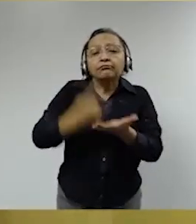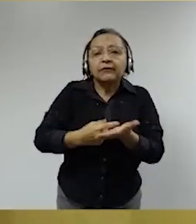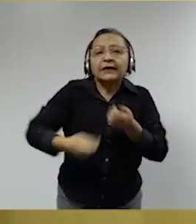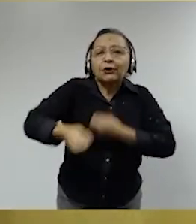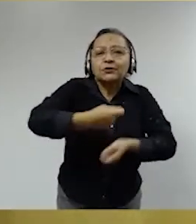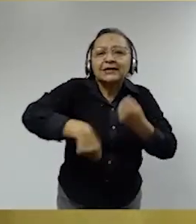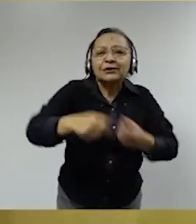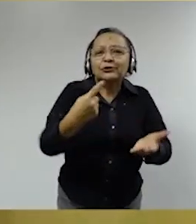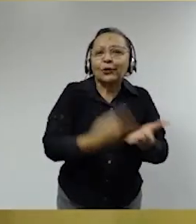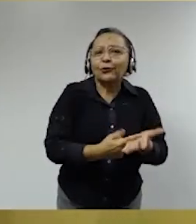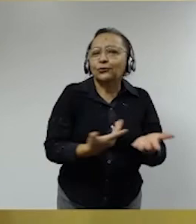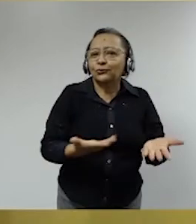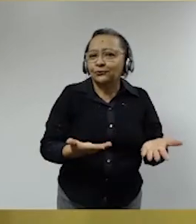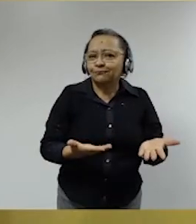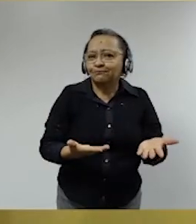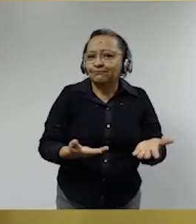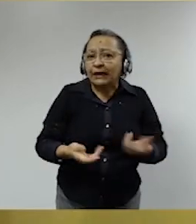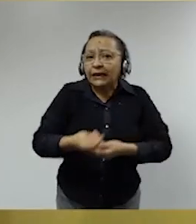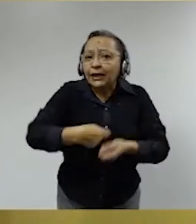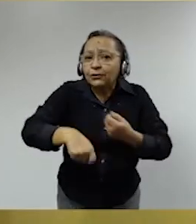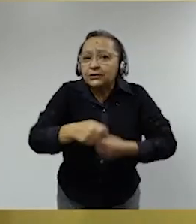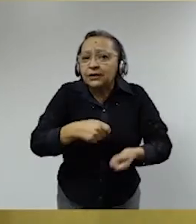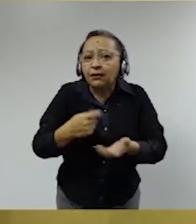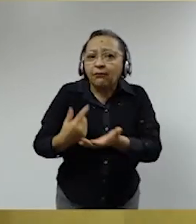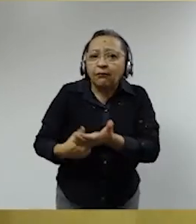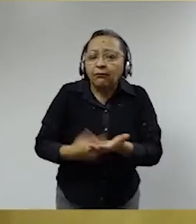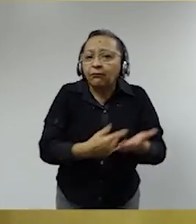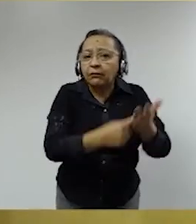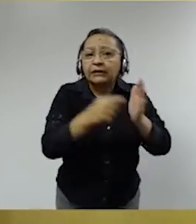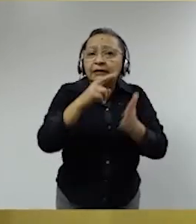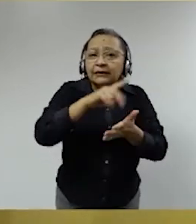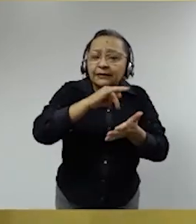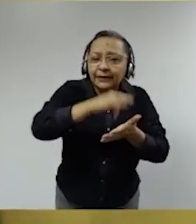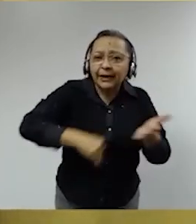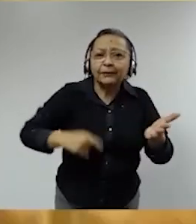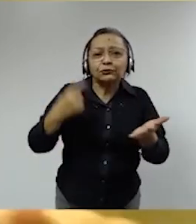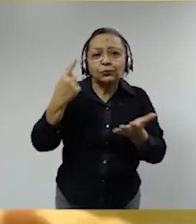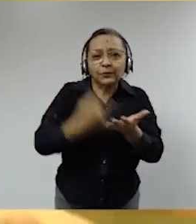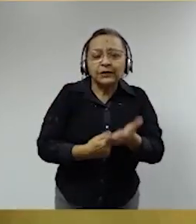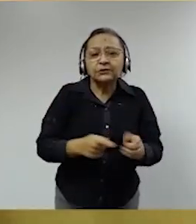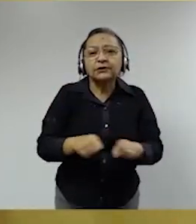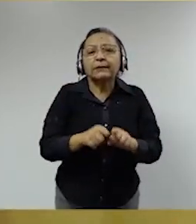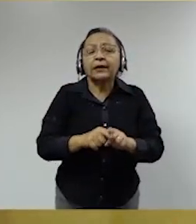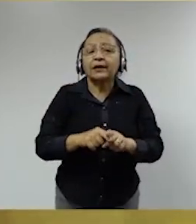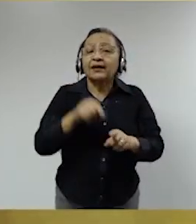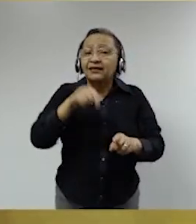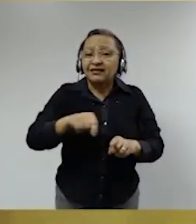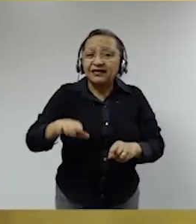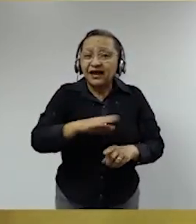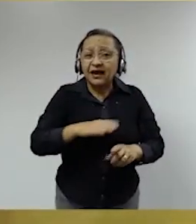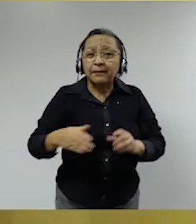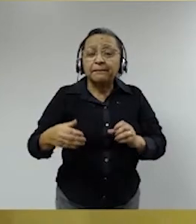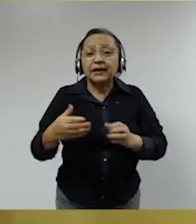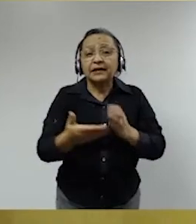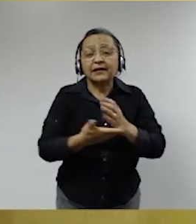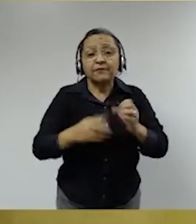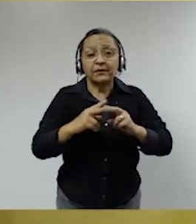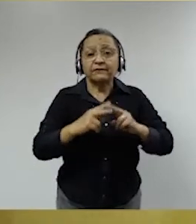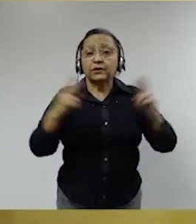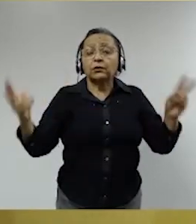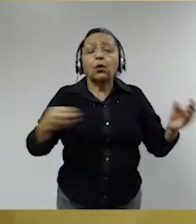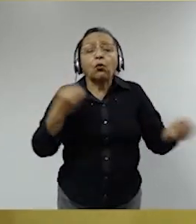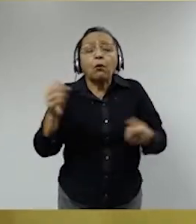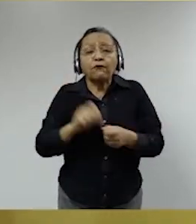leniência, negociações de próprios termos de compromisso de cessação, o ambiente virtual, como vamos endereçar isso, tem toda